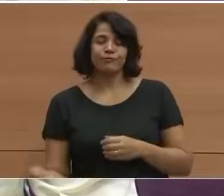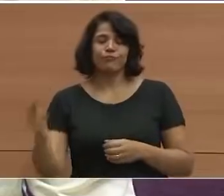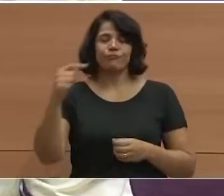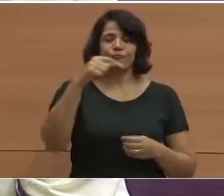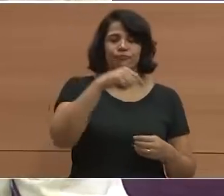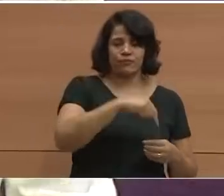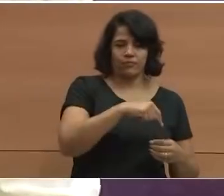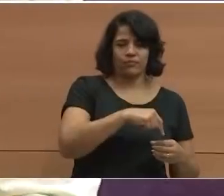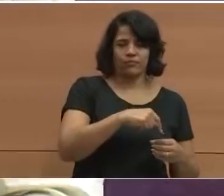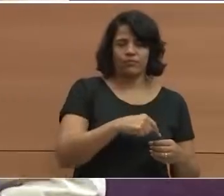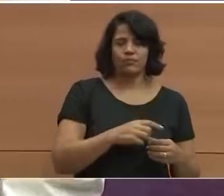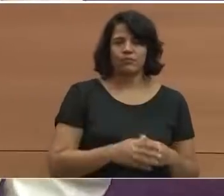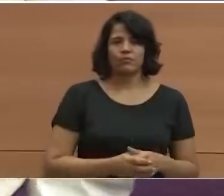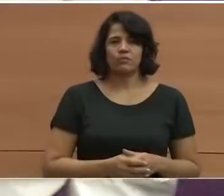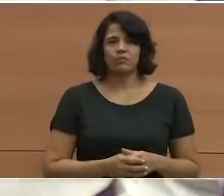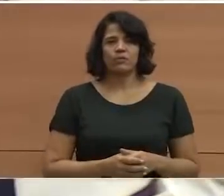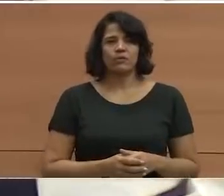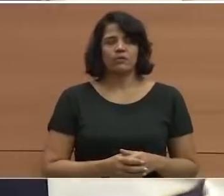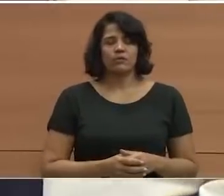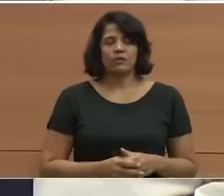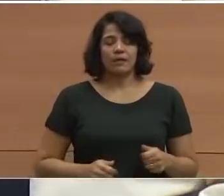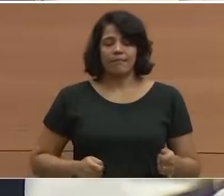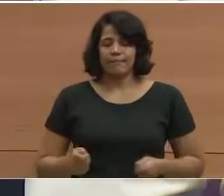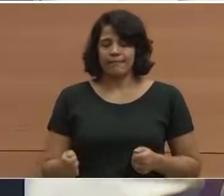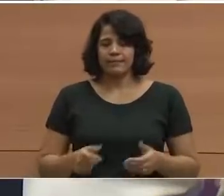Hein? Capítulo 11.